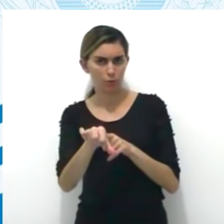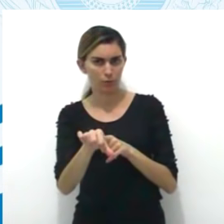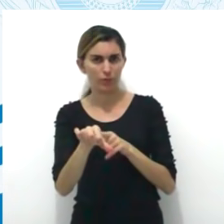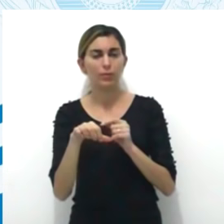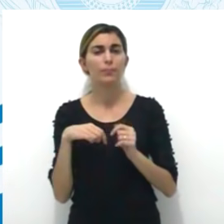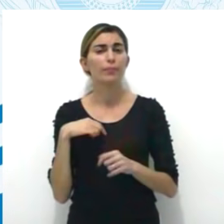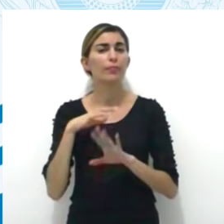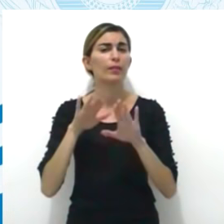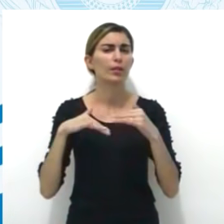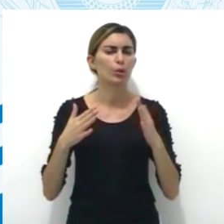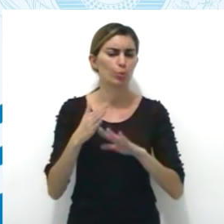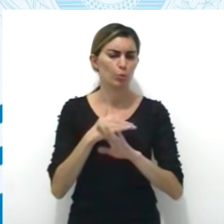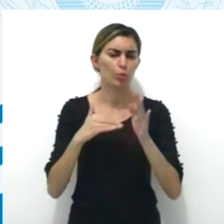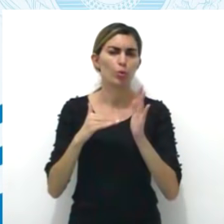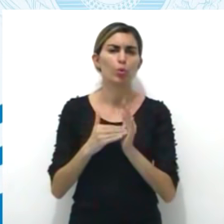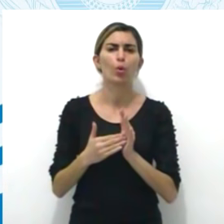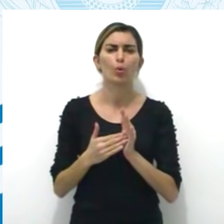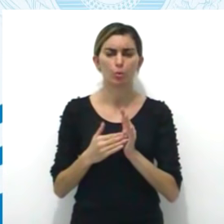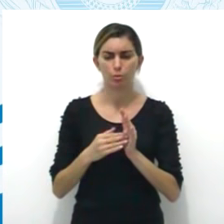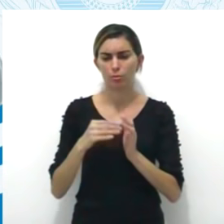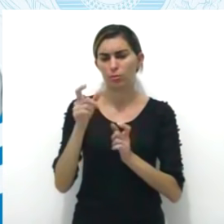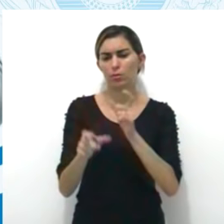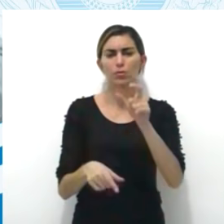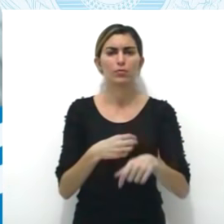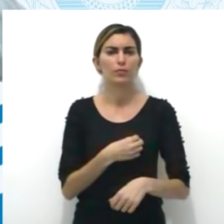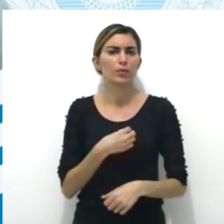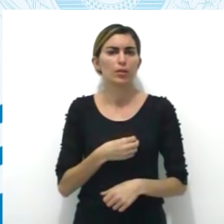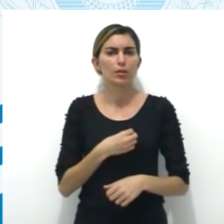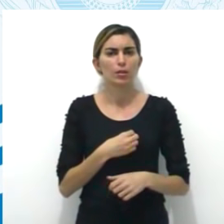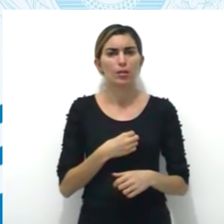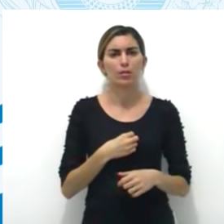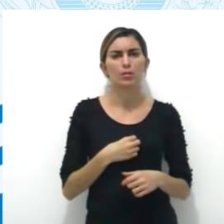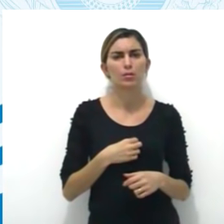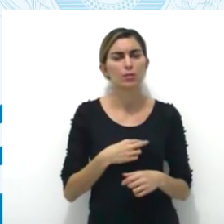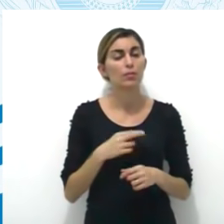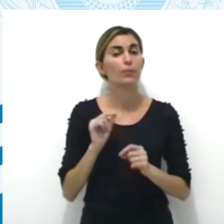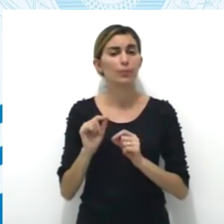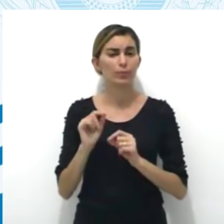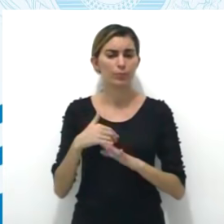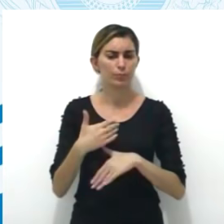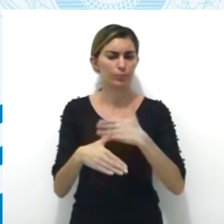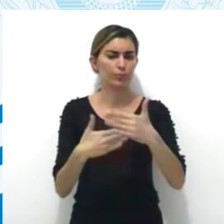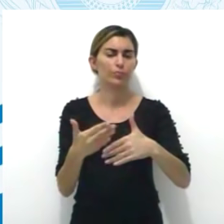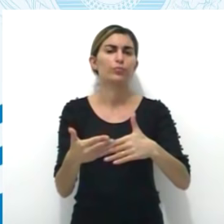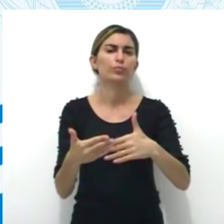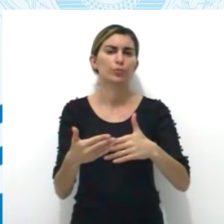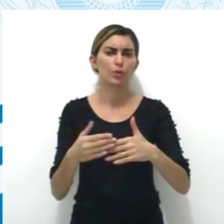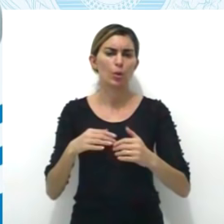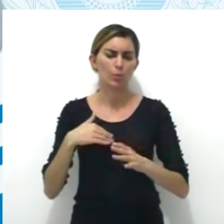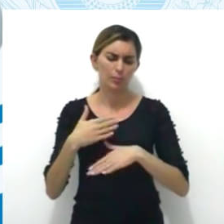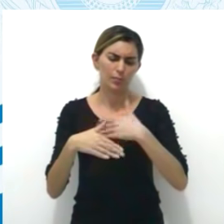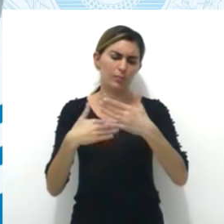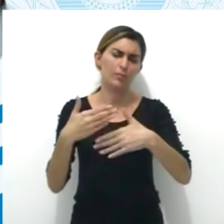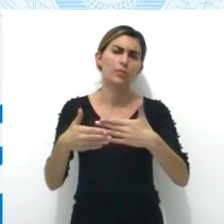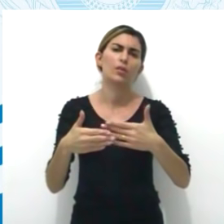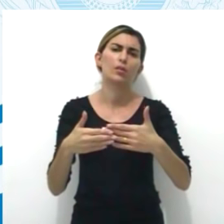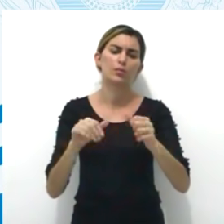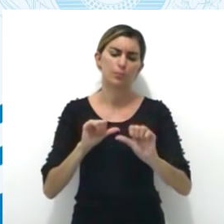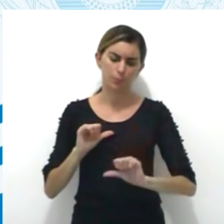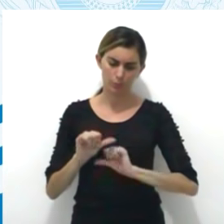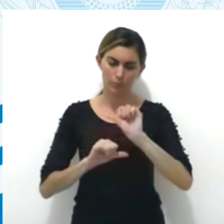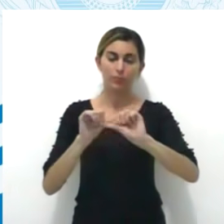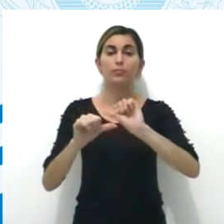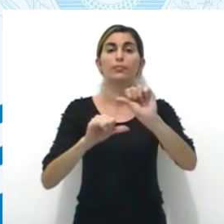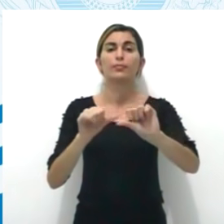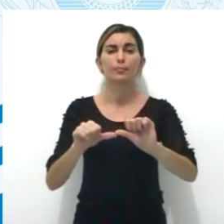1859. Então, todos os seres vivos, eles resultaram de um longo processo